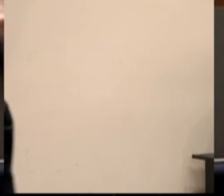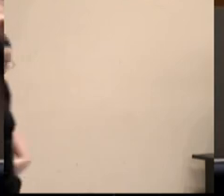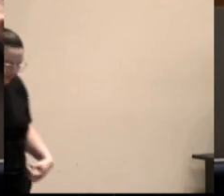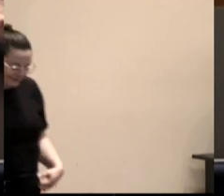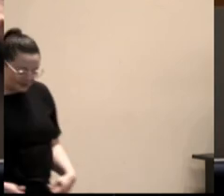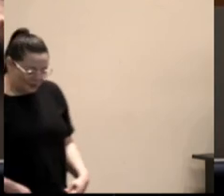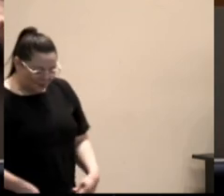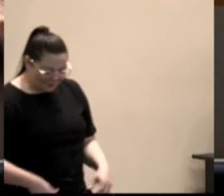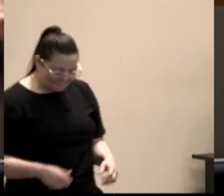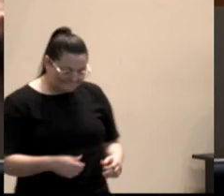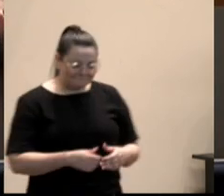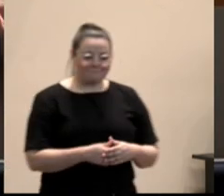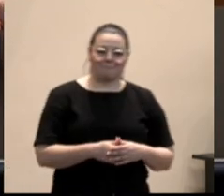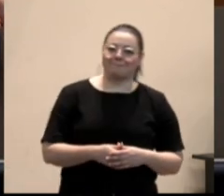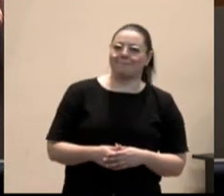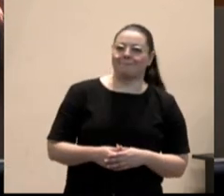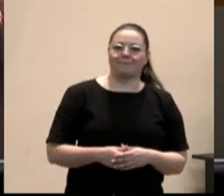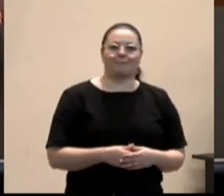preciso